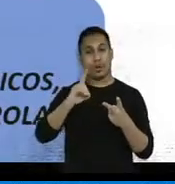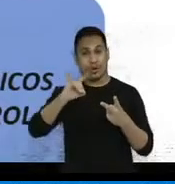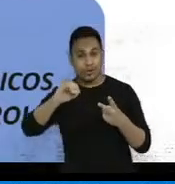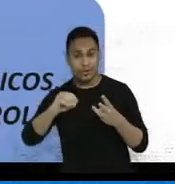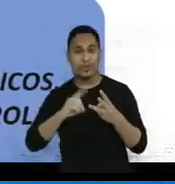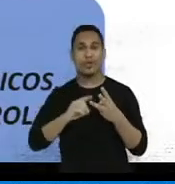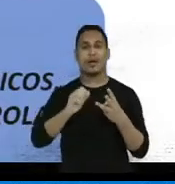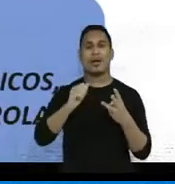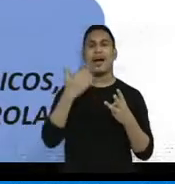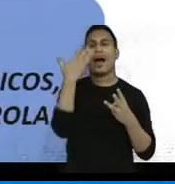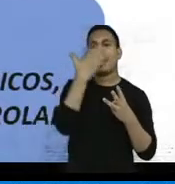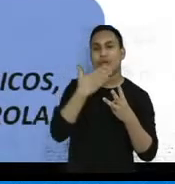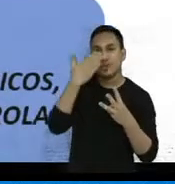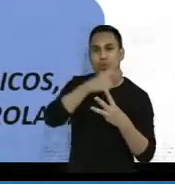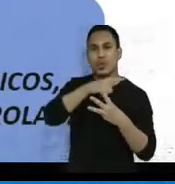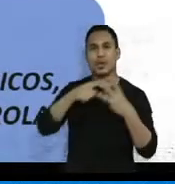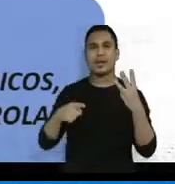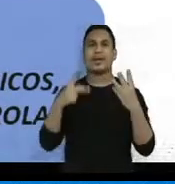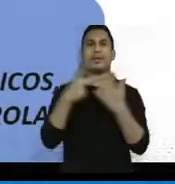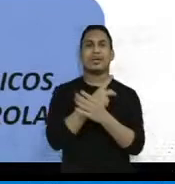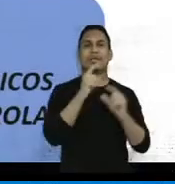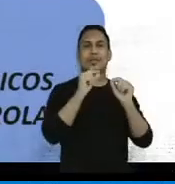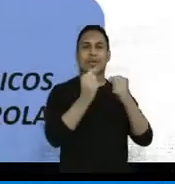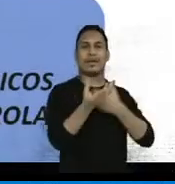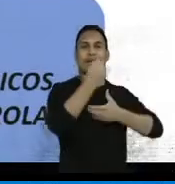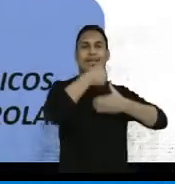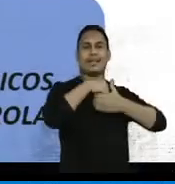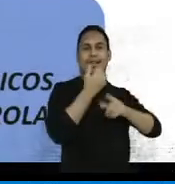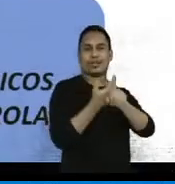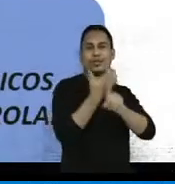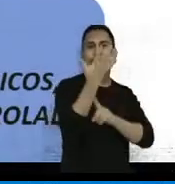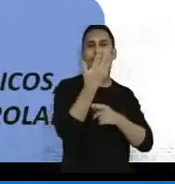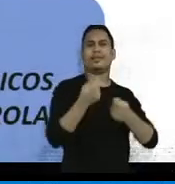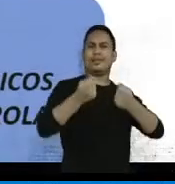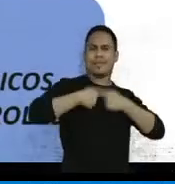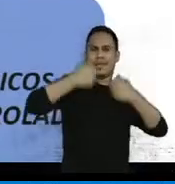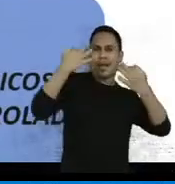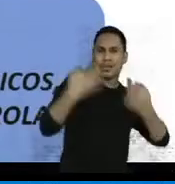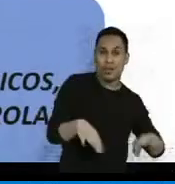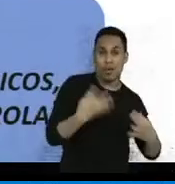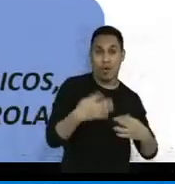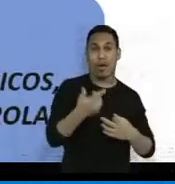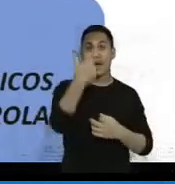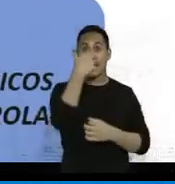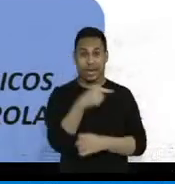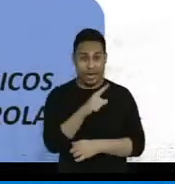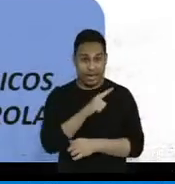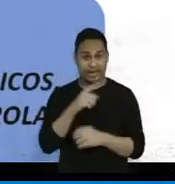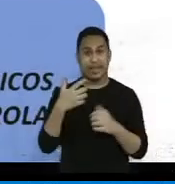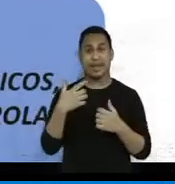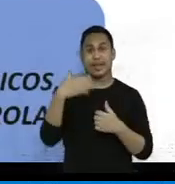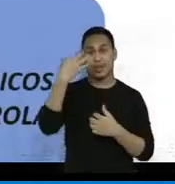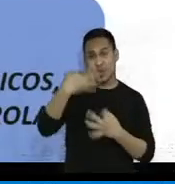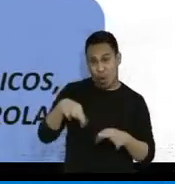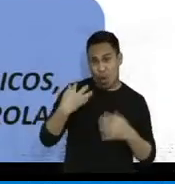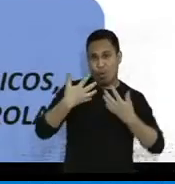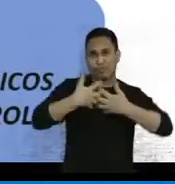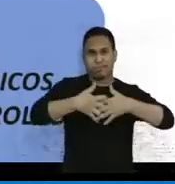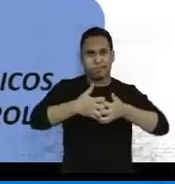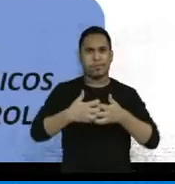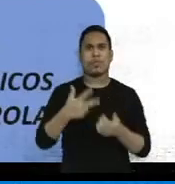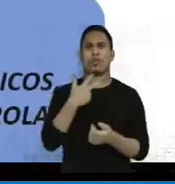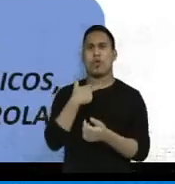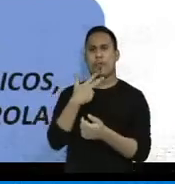mais dolorido. Quem tem fibromialgia não pode ficar consumindo coisa com açúcar, alimentos doces e